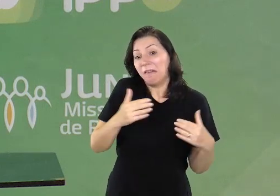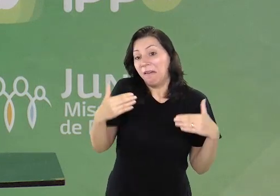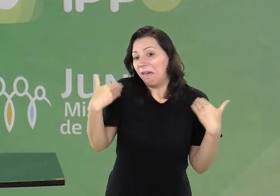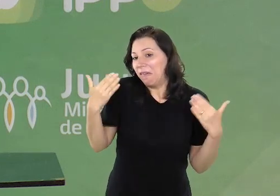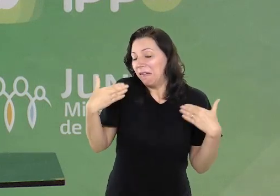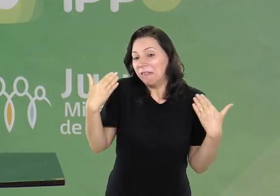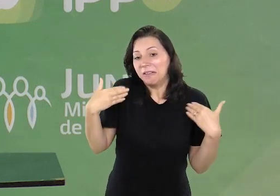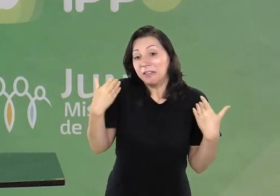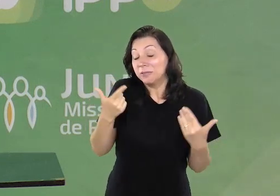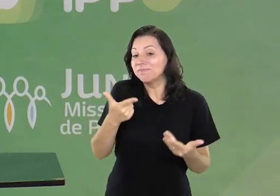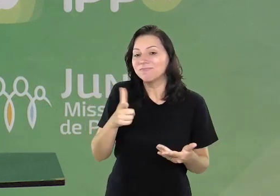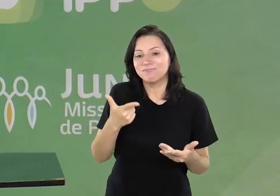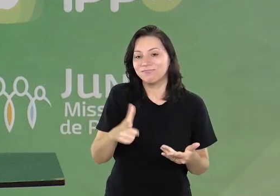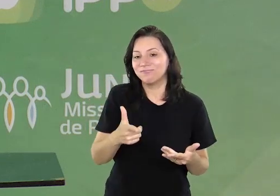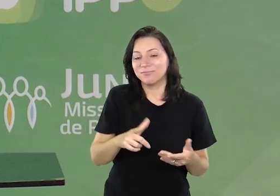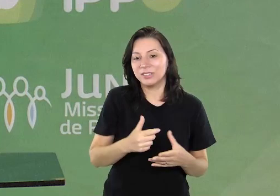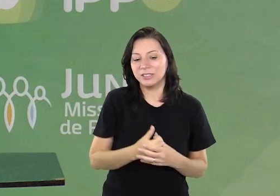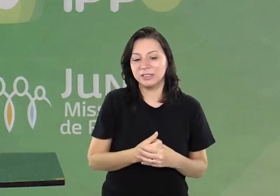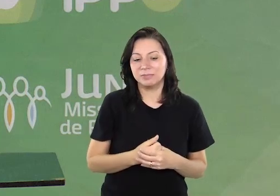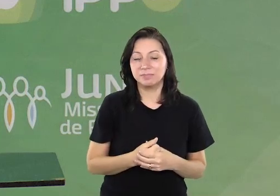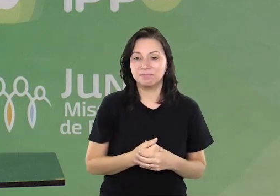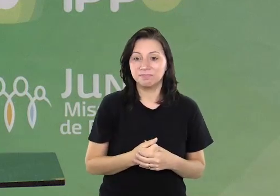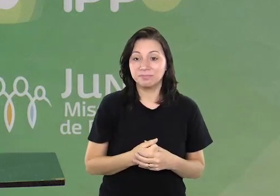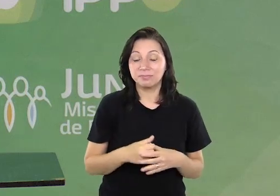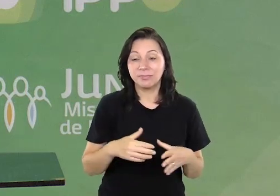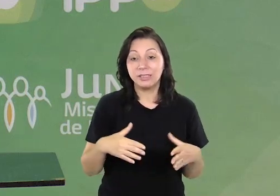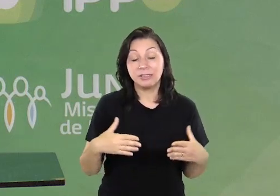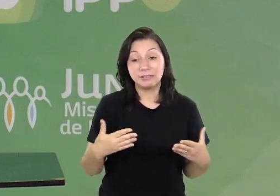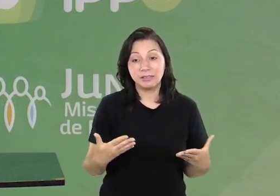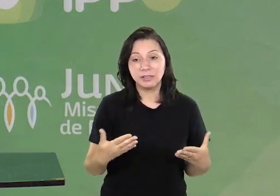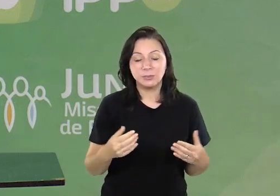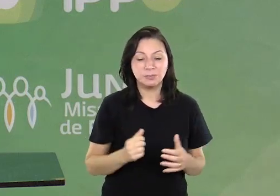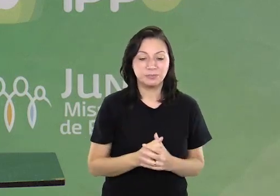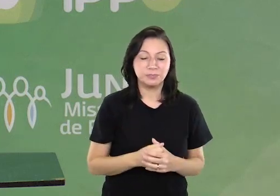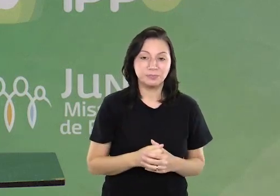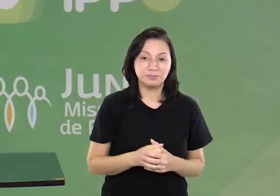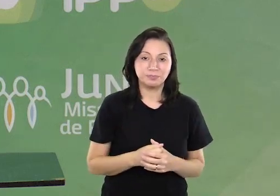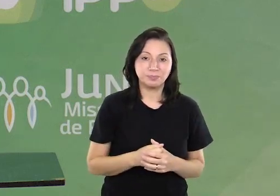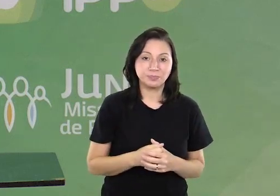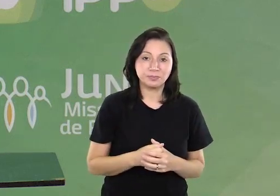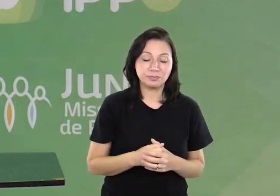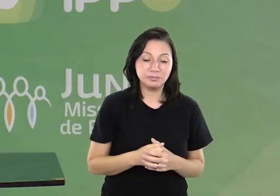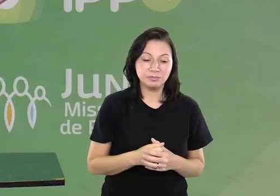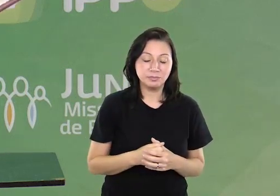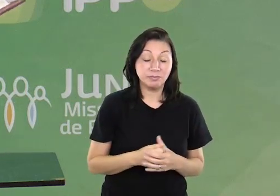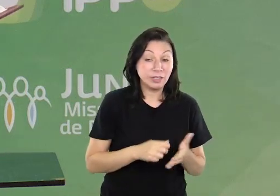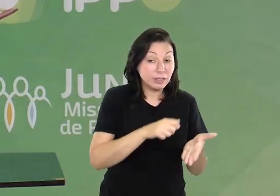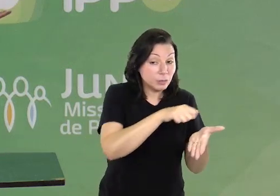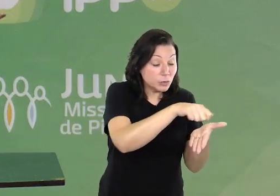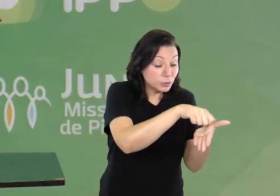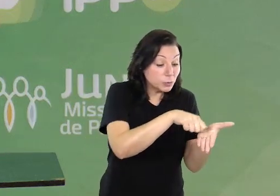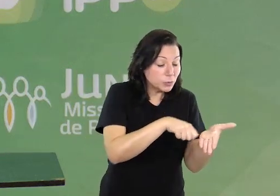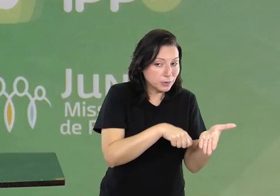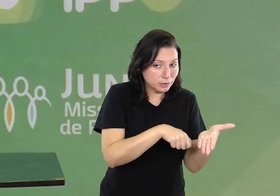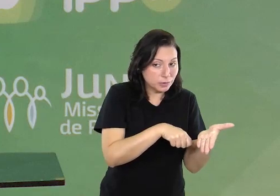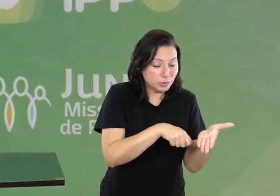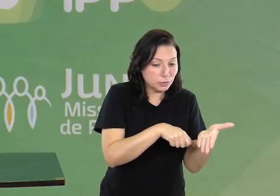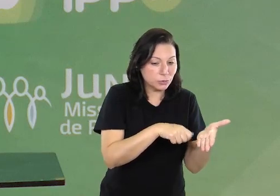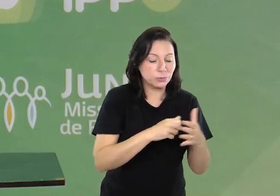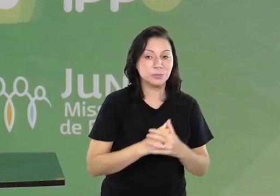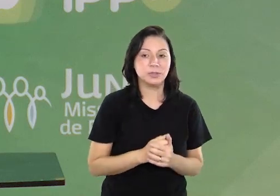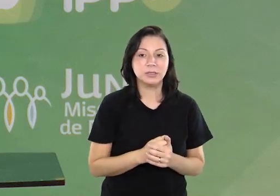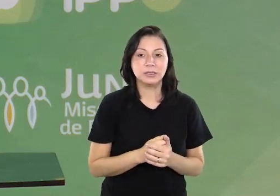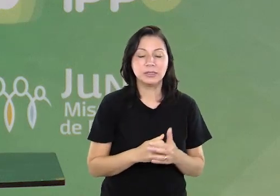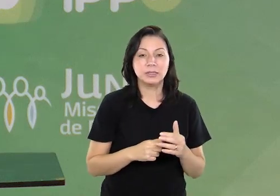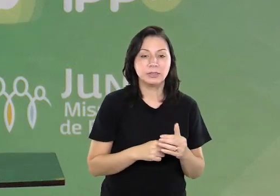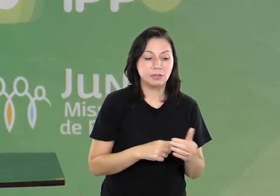Felicidade então peço a você com a Bíblia aberta comigo para examinar juntos de texto primeiramente